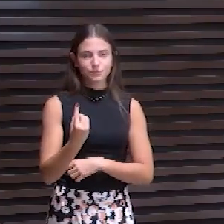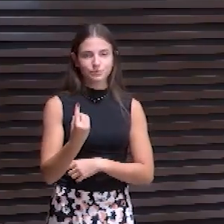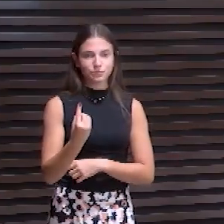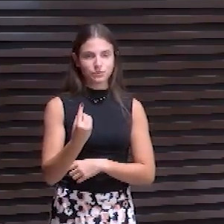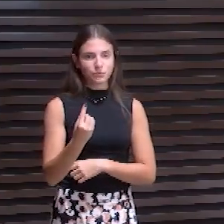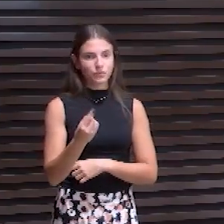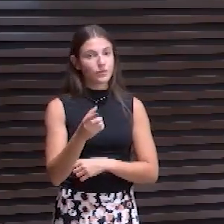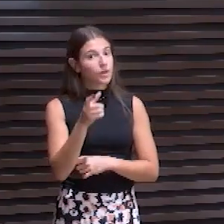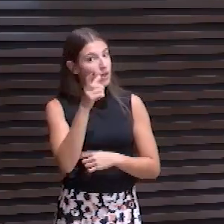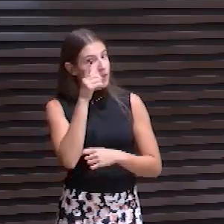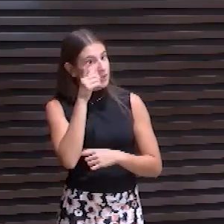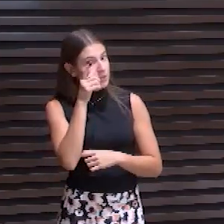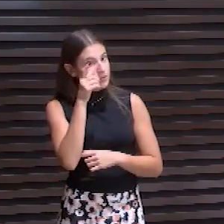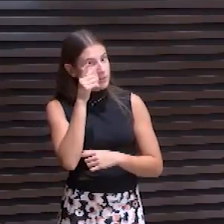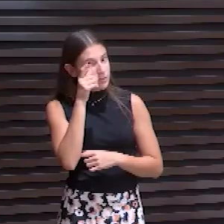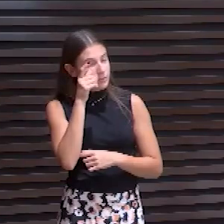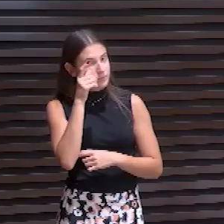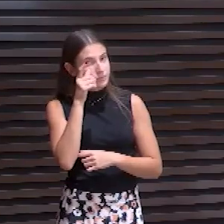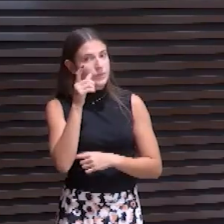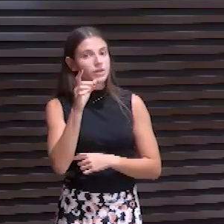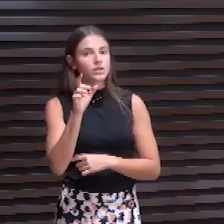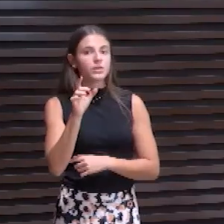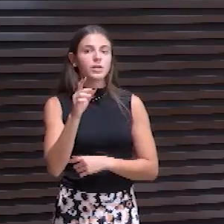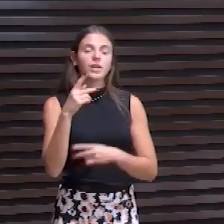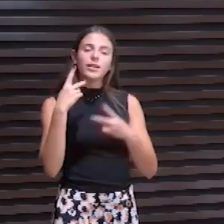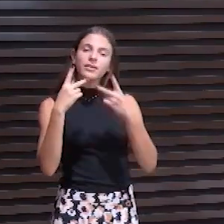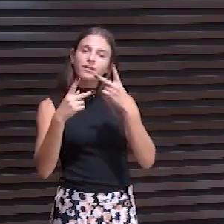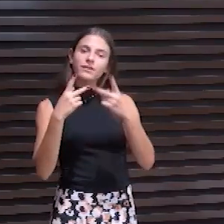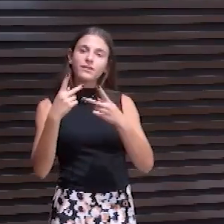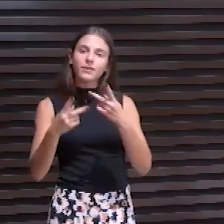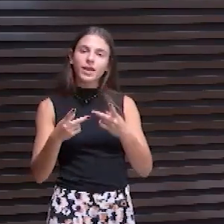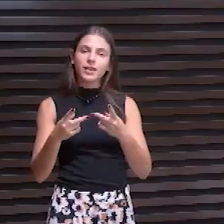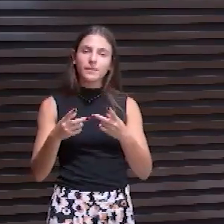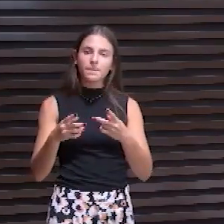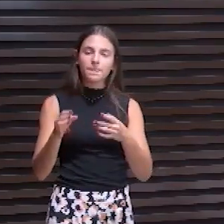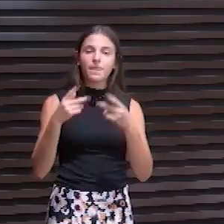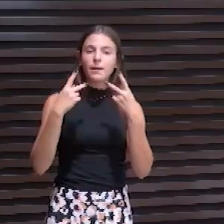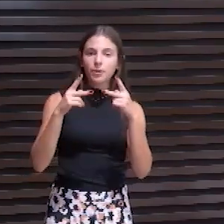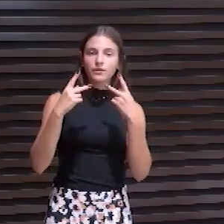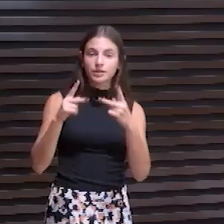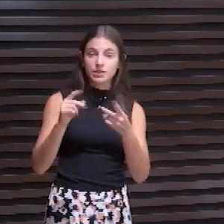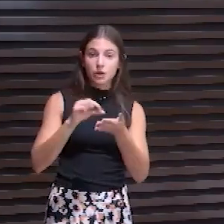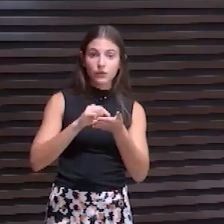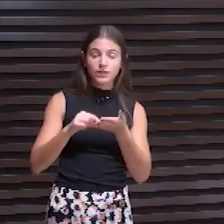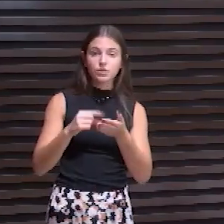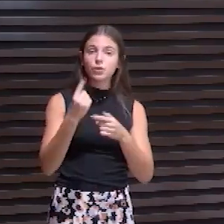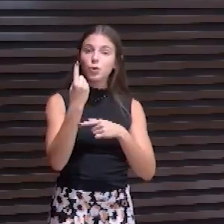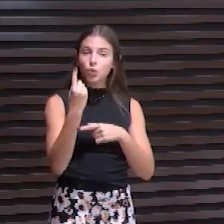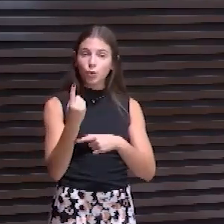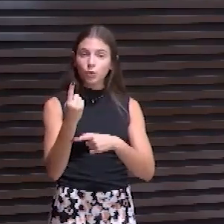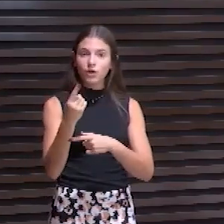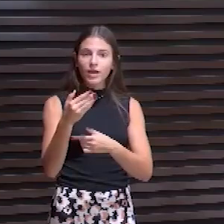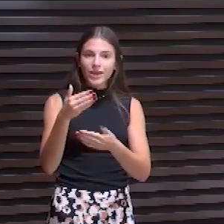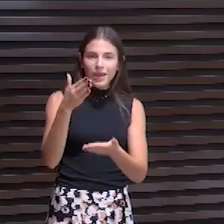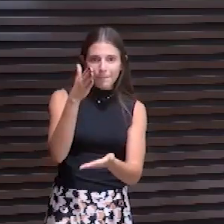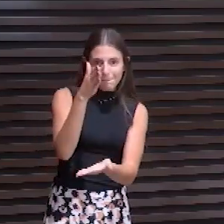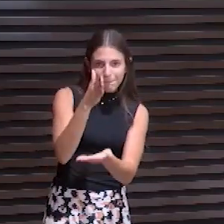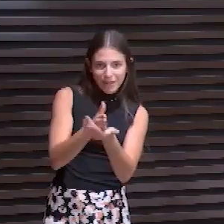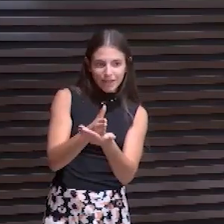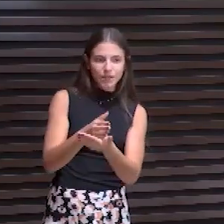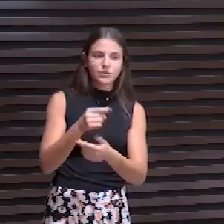observação muito interessante, ele cita aqui a profecia, o versículo 1 e a metade do versículo 2.